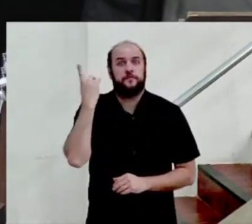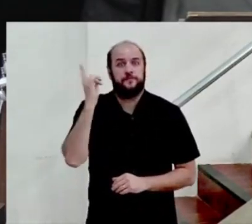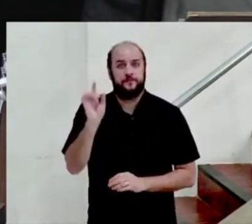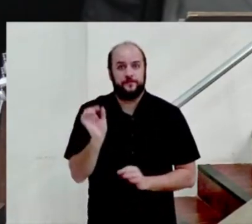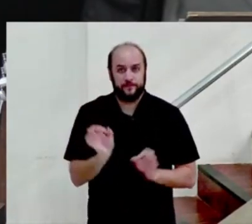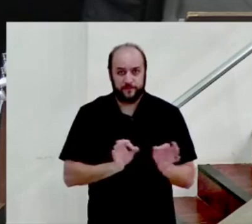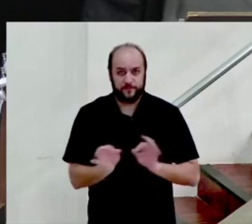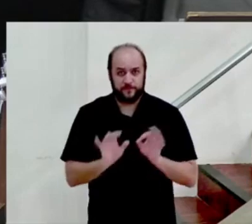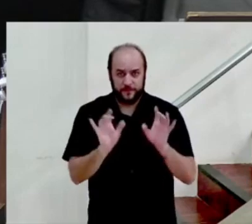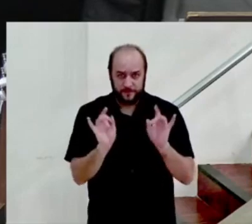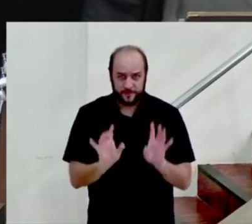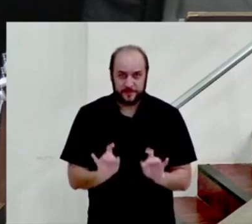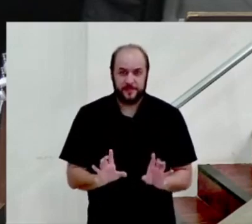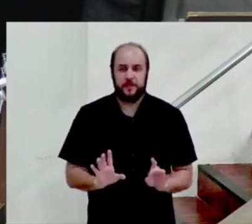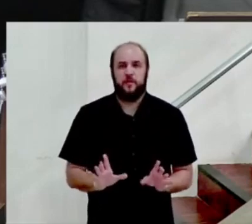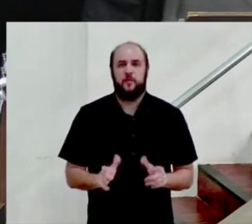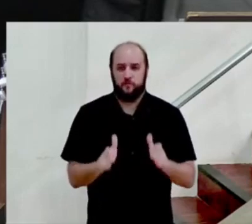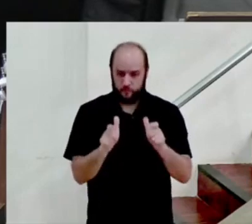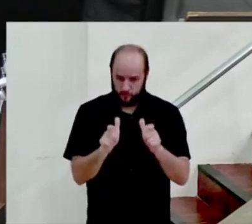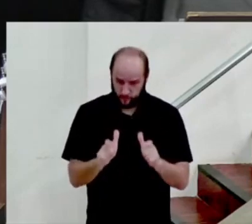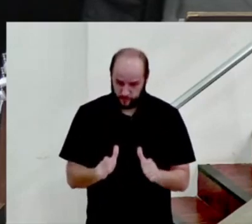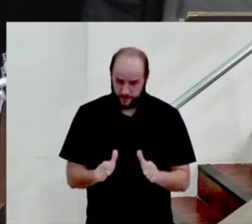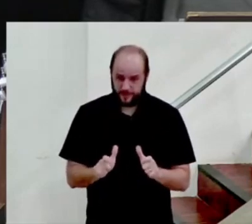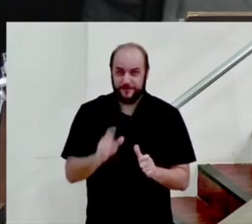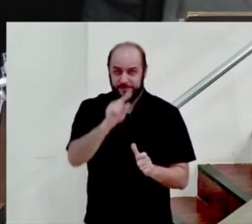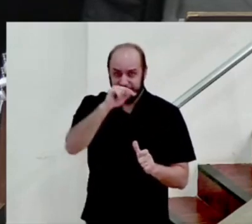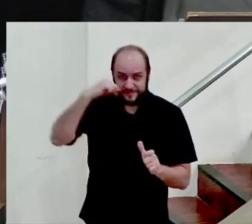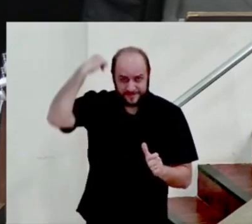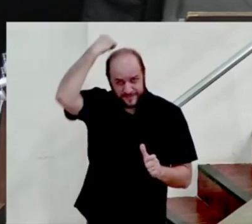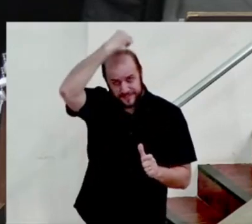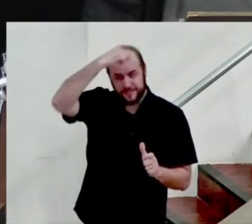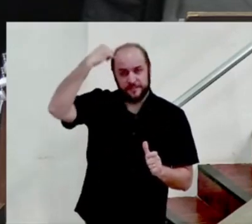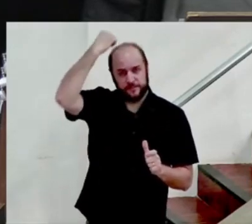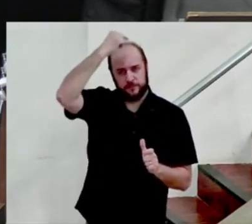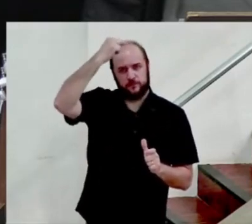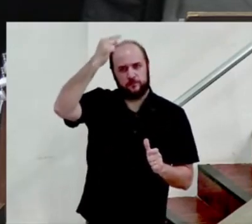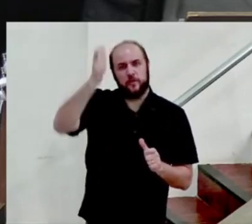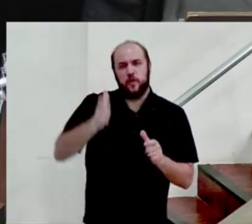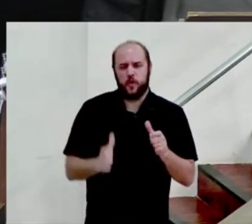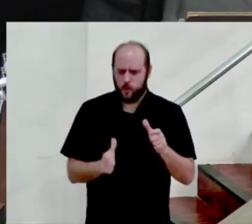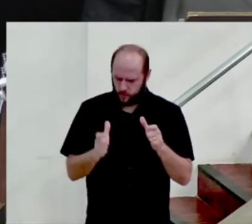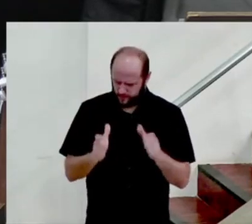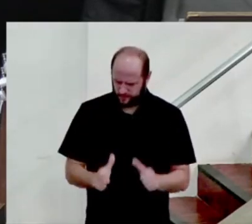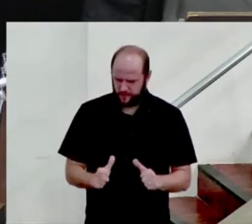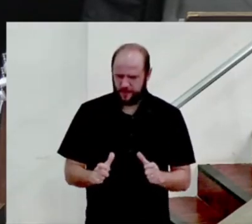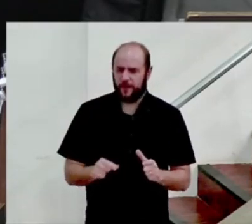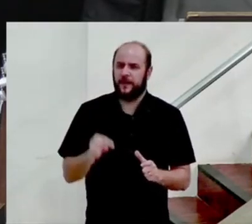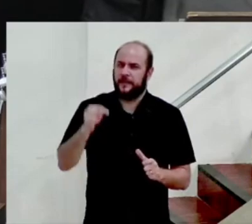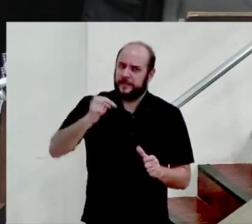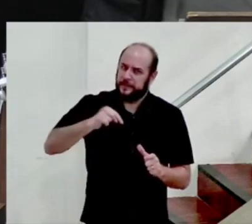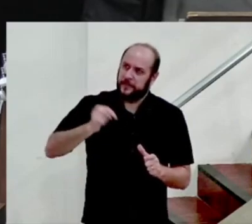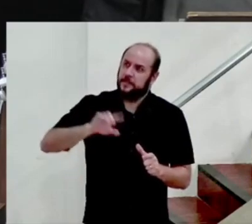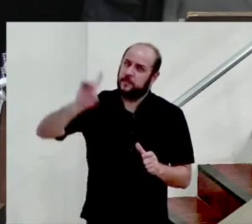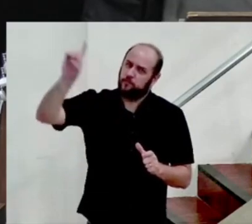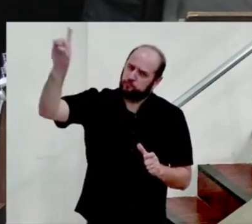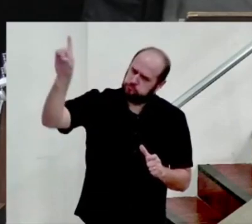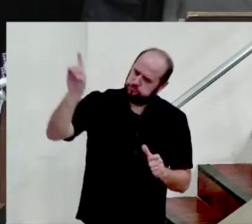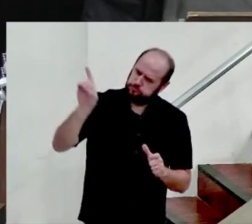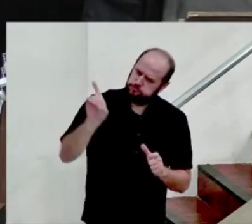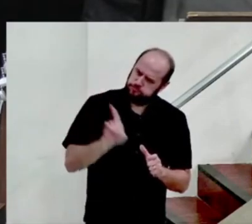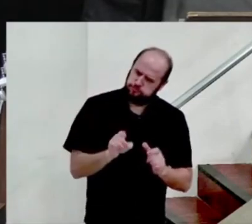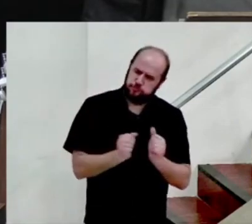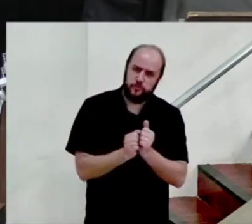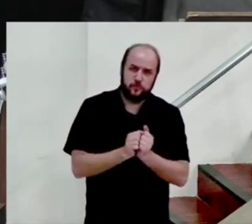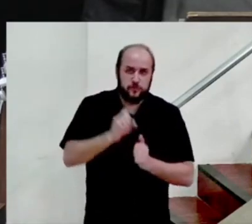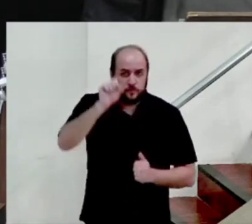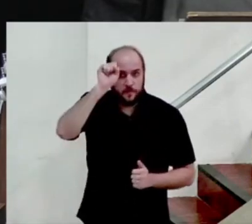criação para ser o seu santuário, e o lugar onde ele, então, na viração do dia, estaria com Adão e